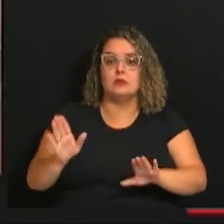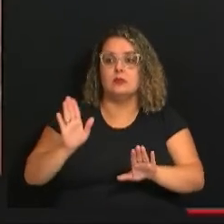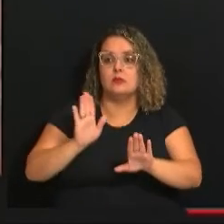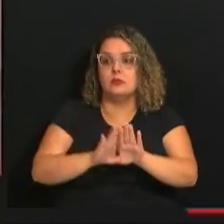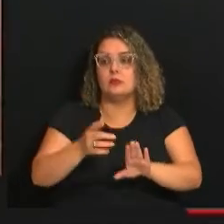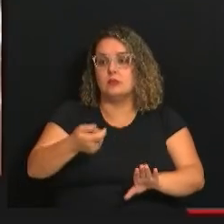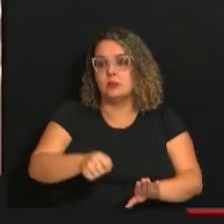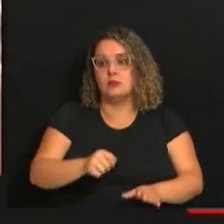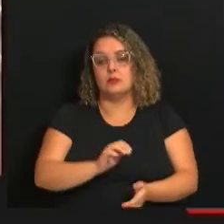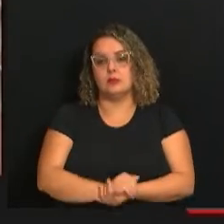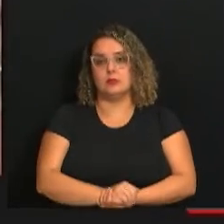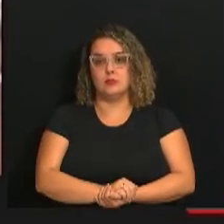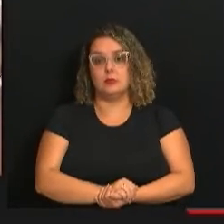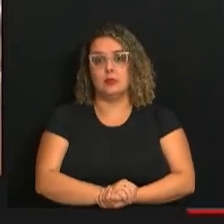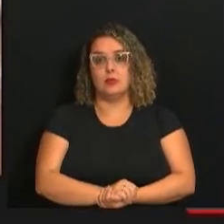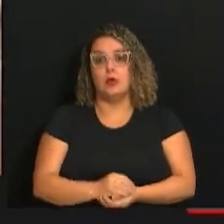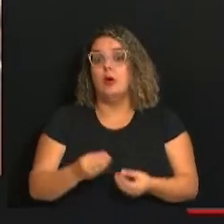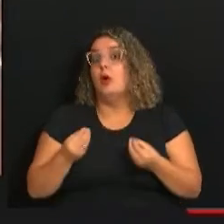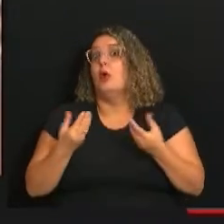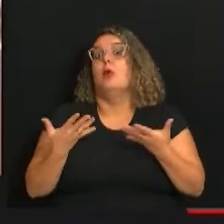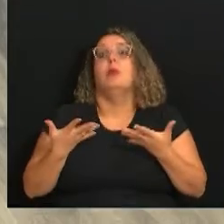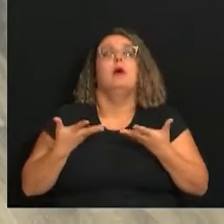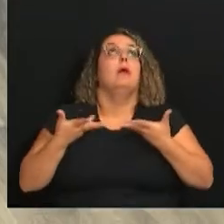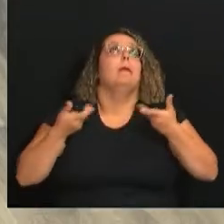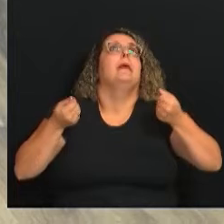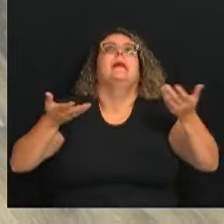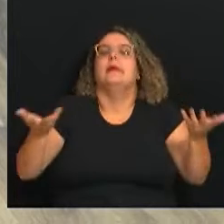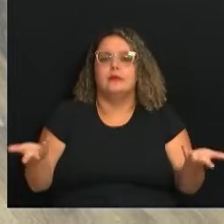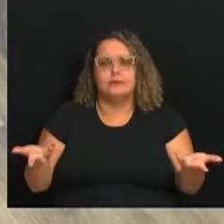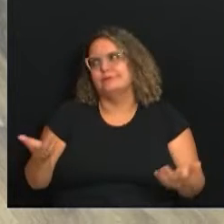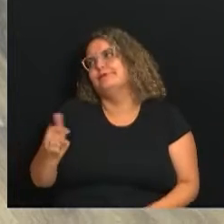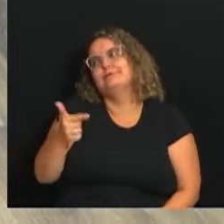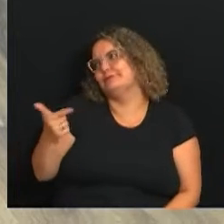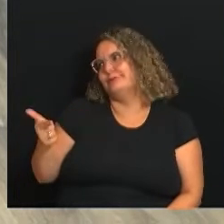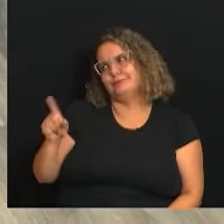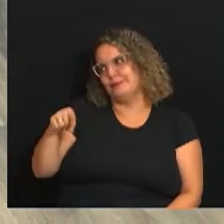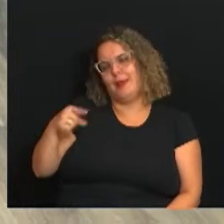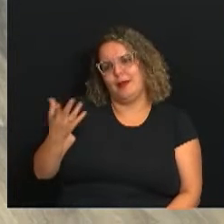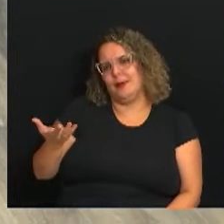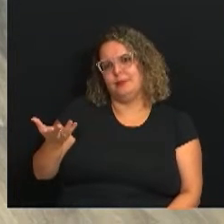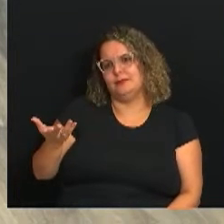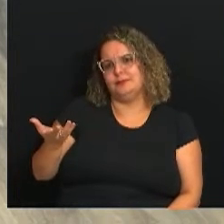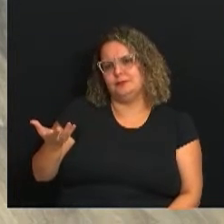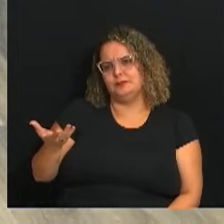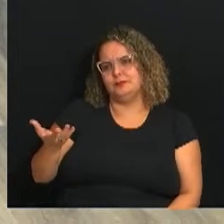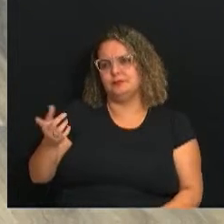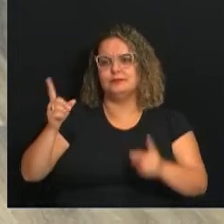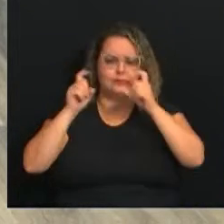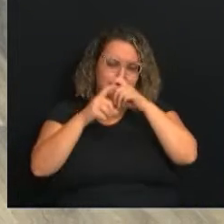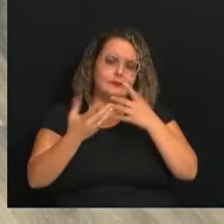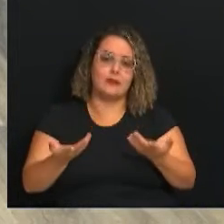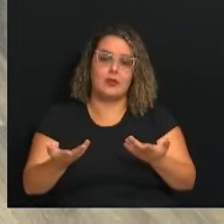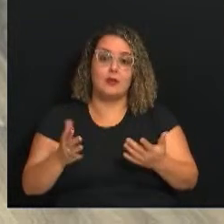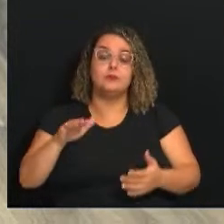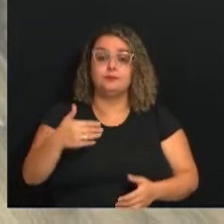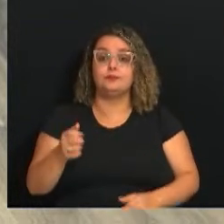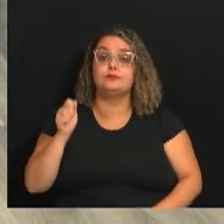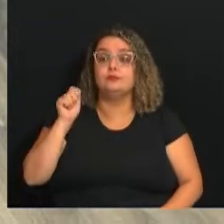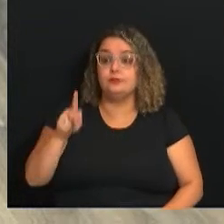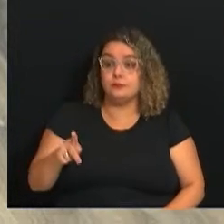tive um colega que morou num apartamento para caminhoneiro em cima de um posto de gasolina, porque ele foi